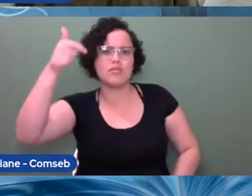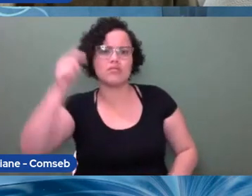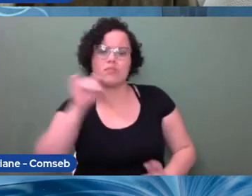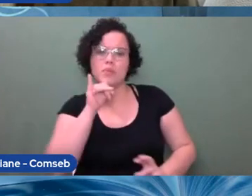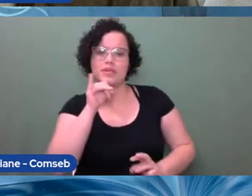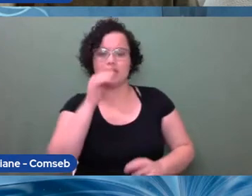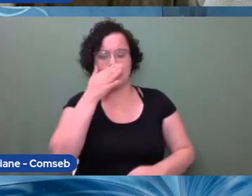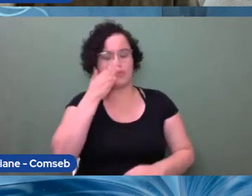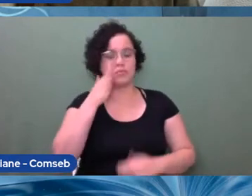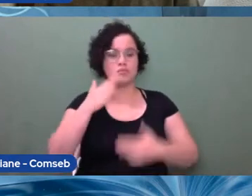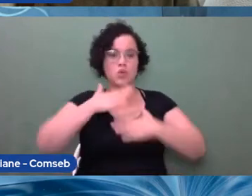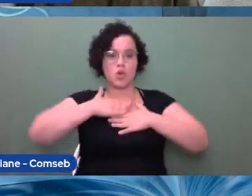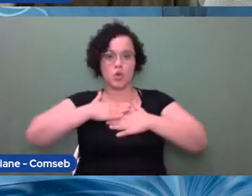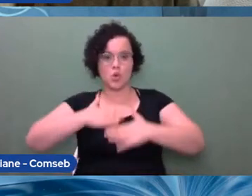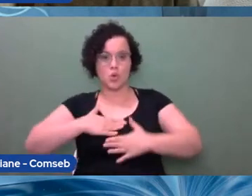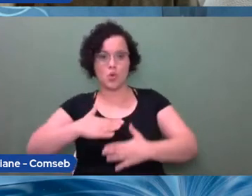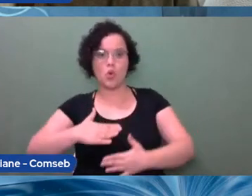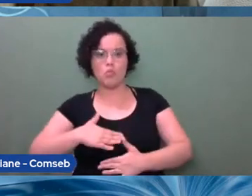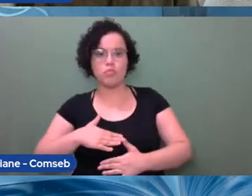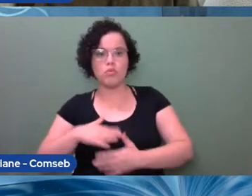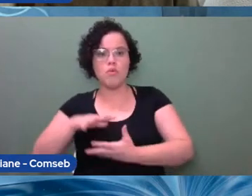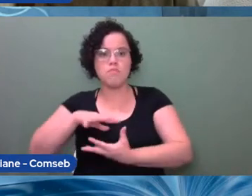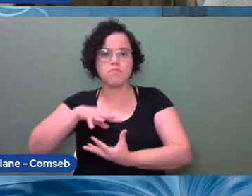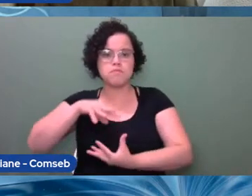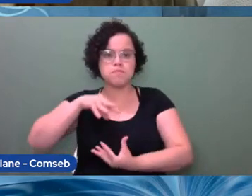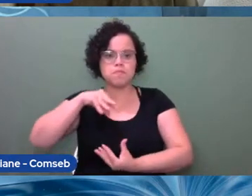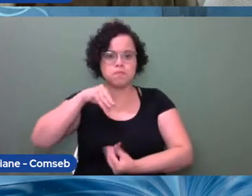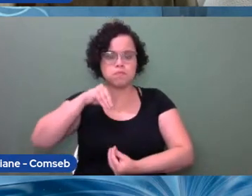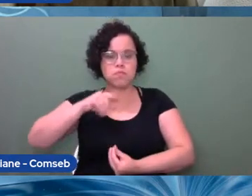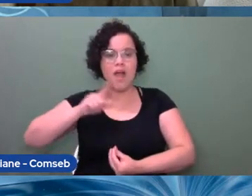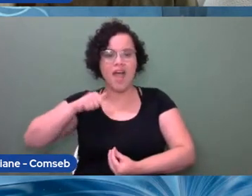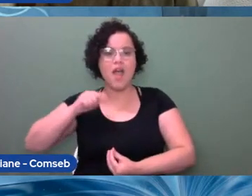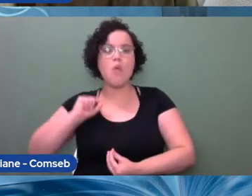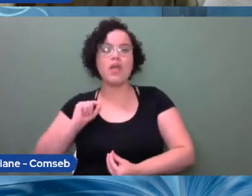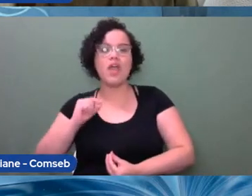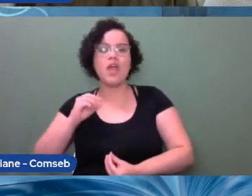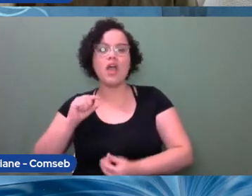corpo espiritual, o perispírito, é feito de matéria, entre aspas,